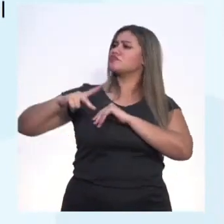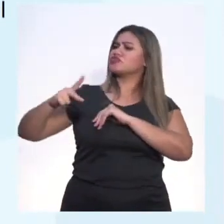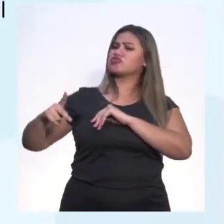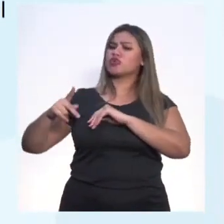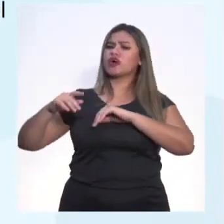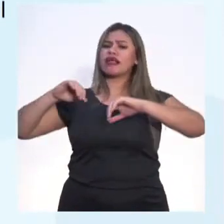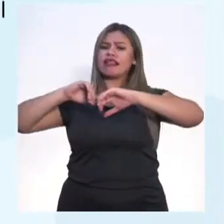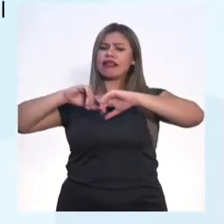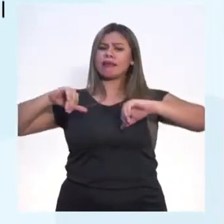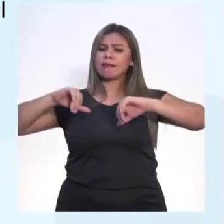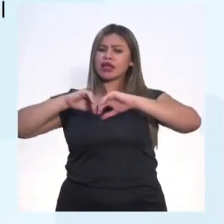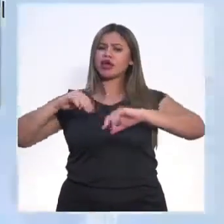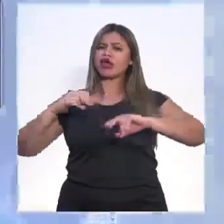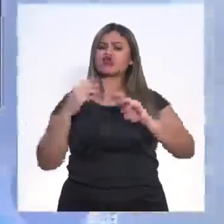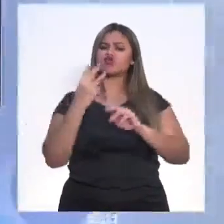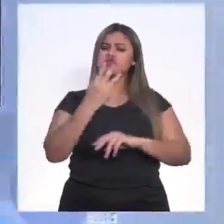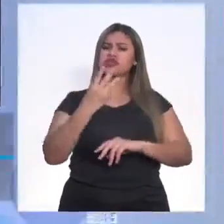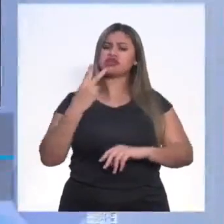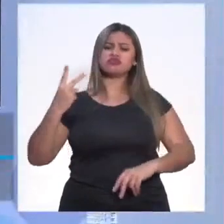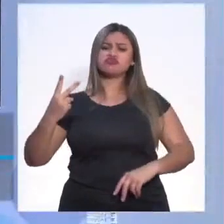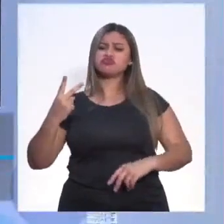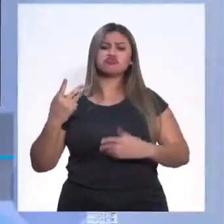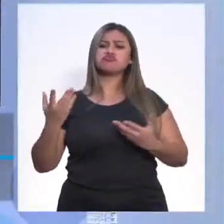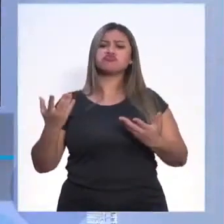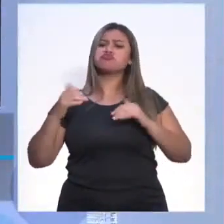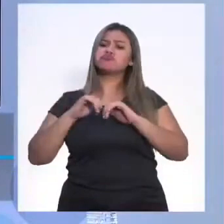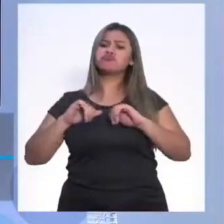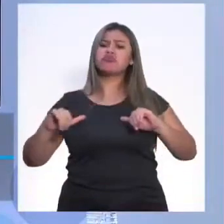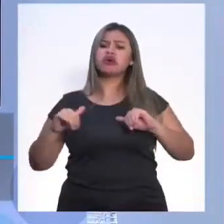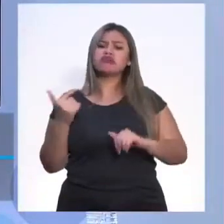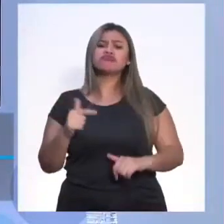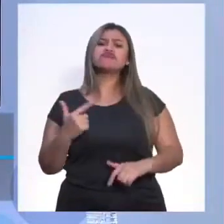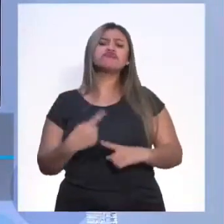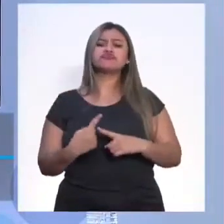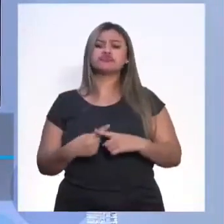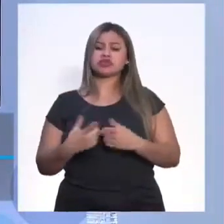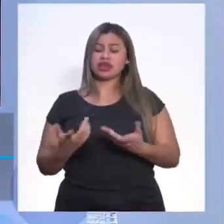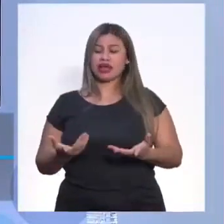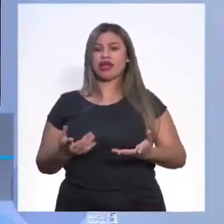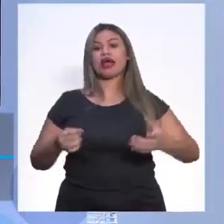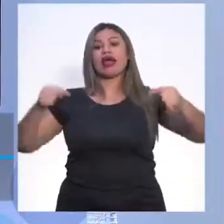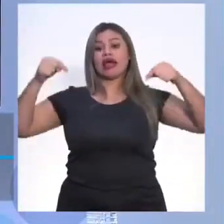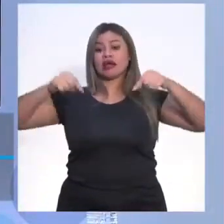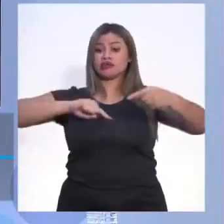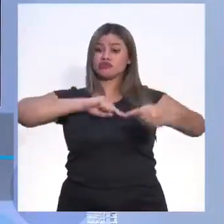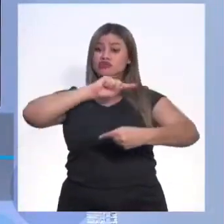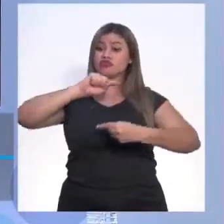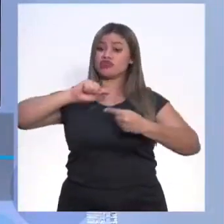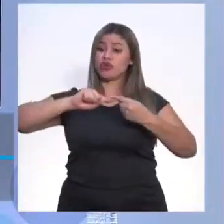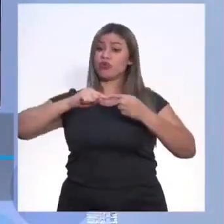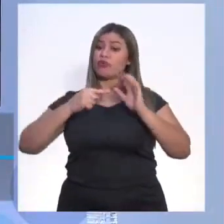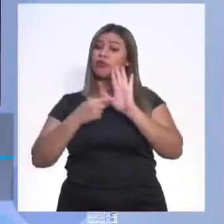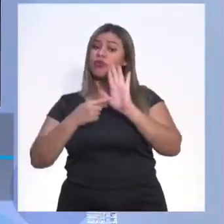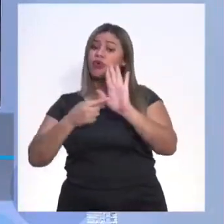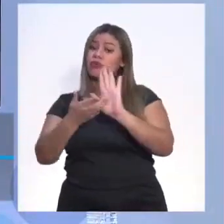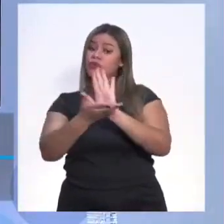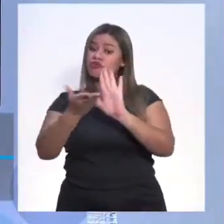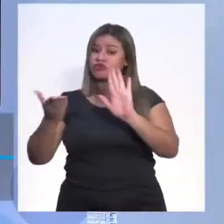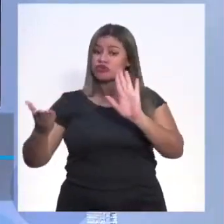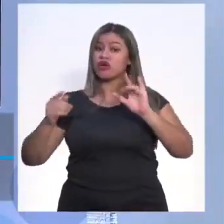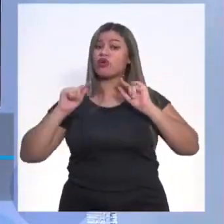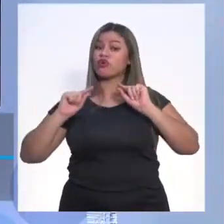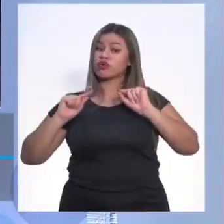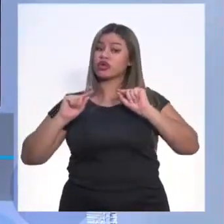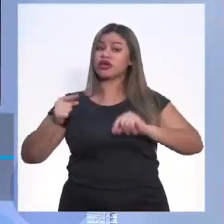não separou o 3 do 2? Porque o objetivo aqui é mostrar para você que